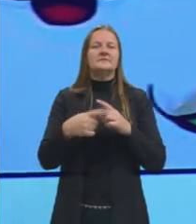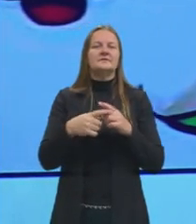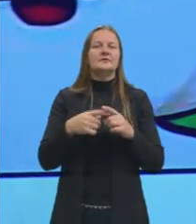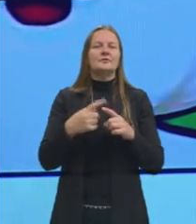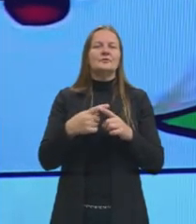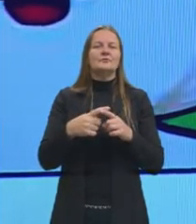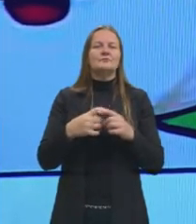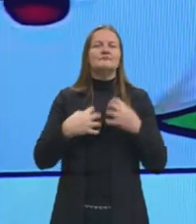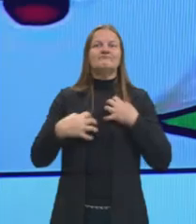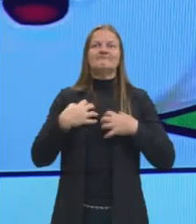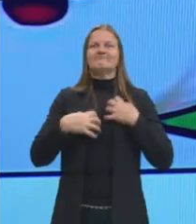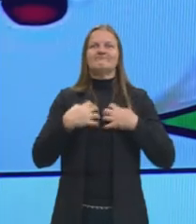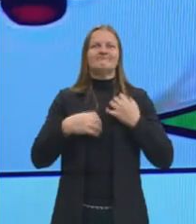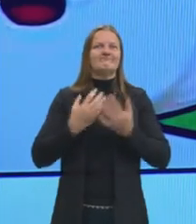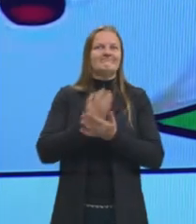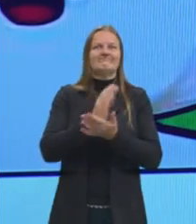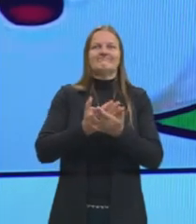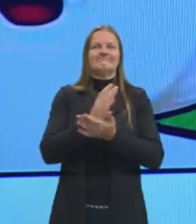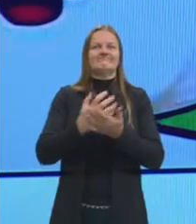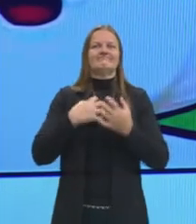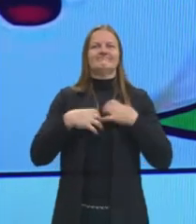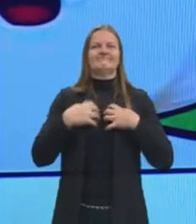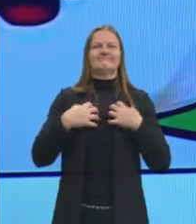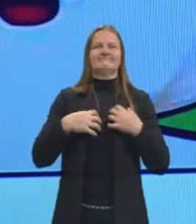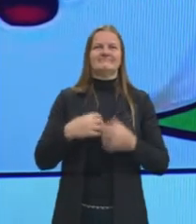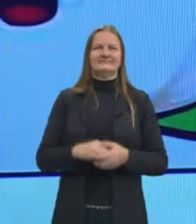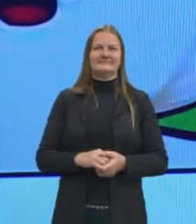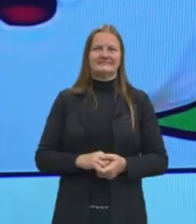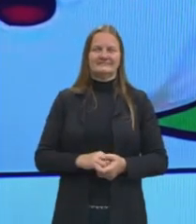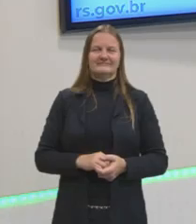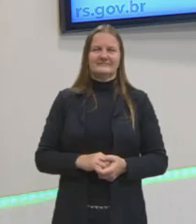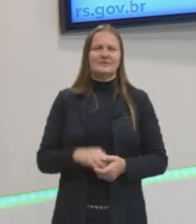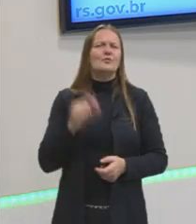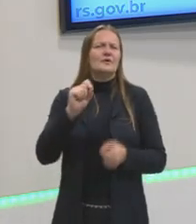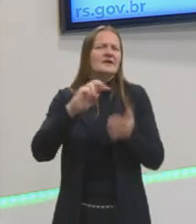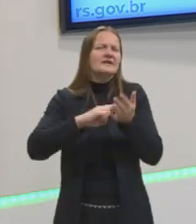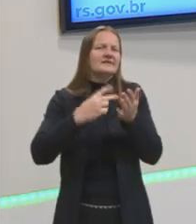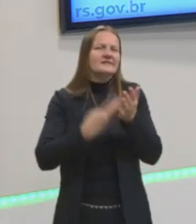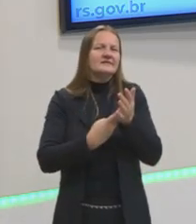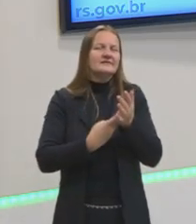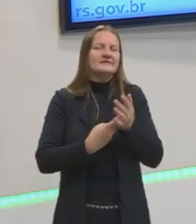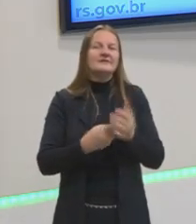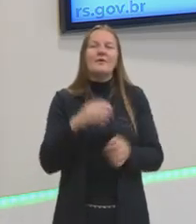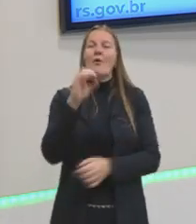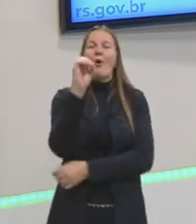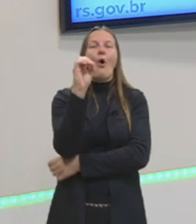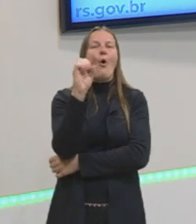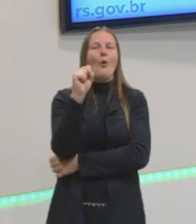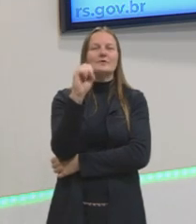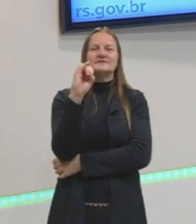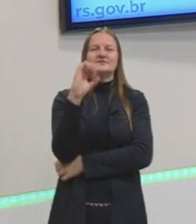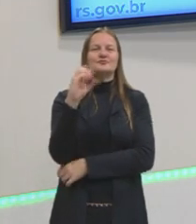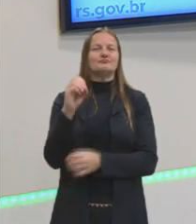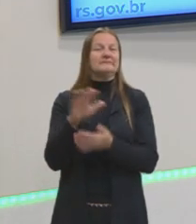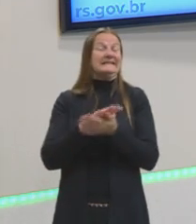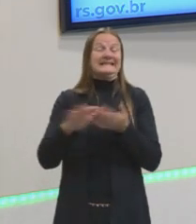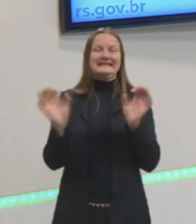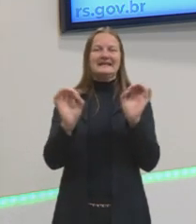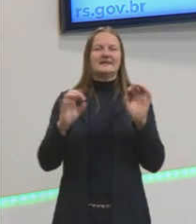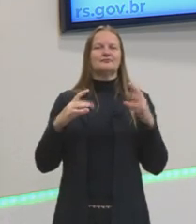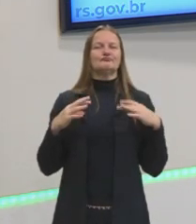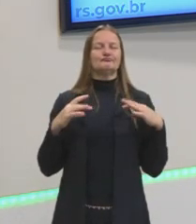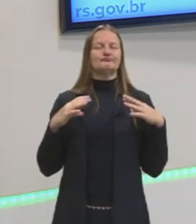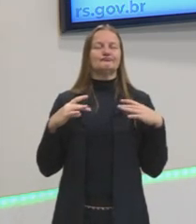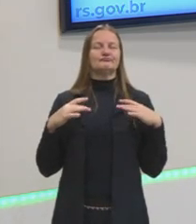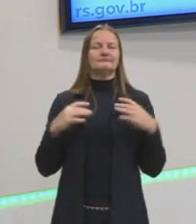me atordoar assim não me me acordar esse até tal então o que que significa eles estão os né Na Idade